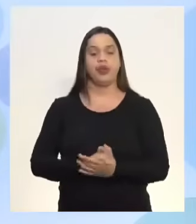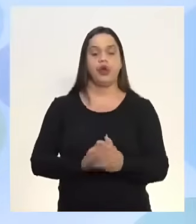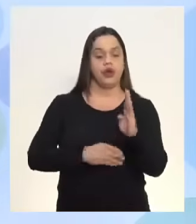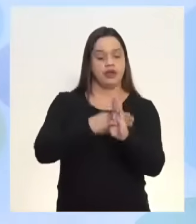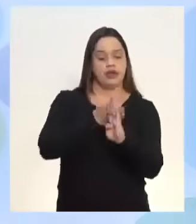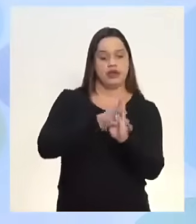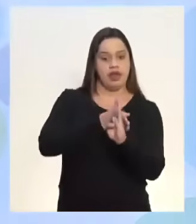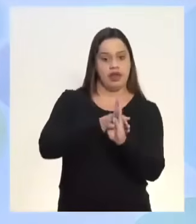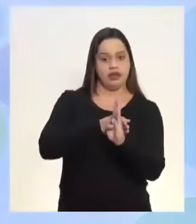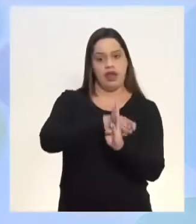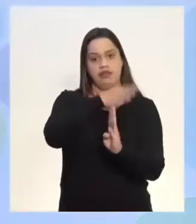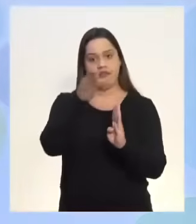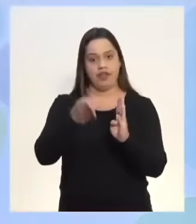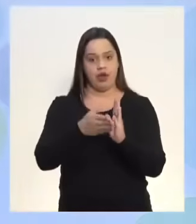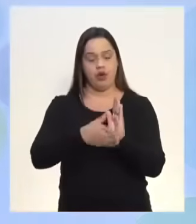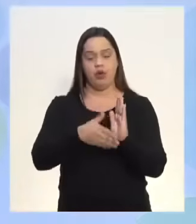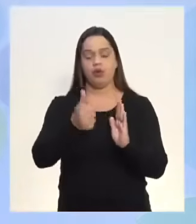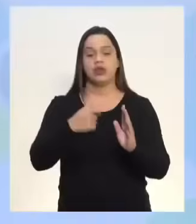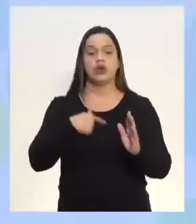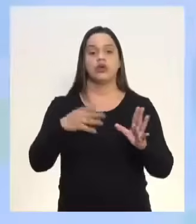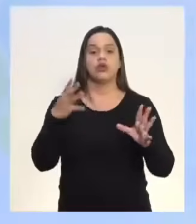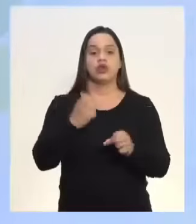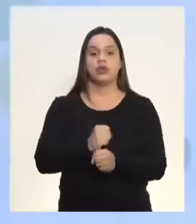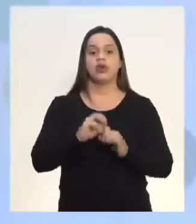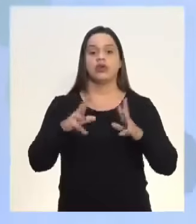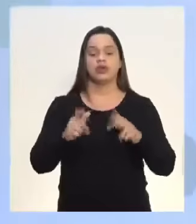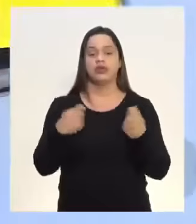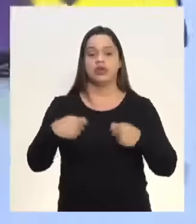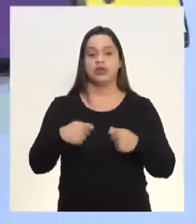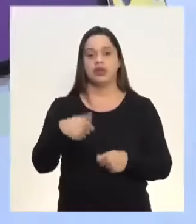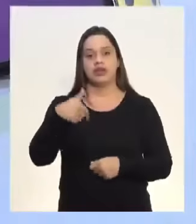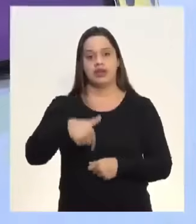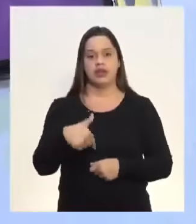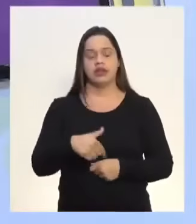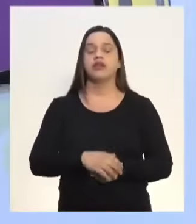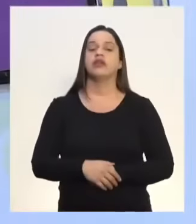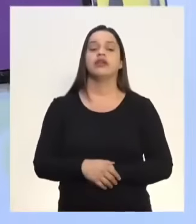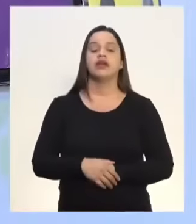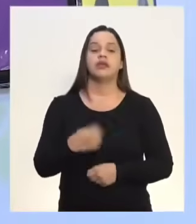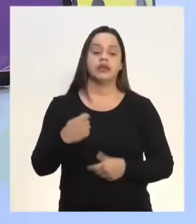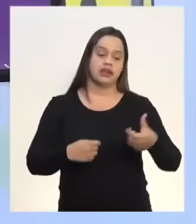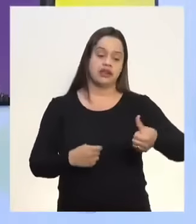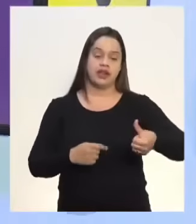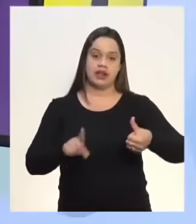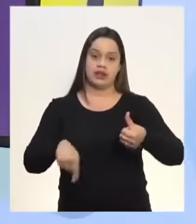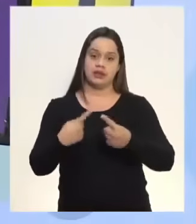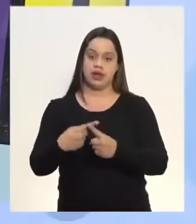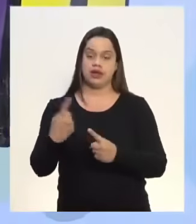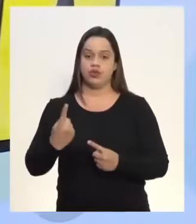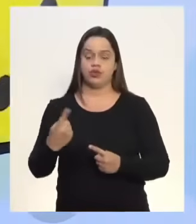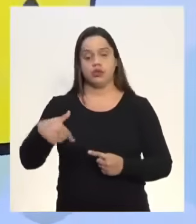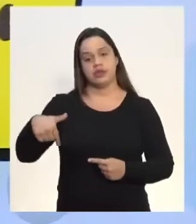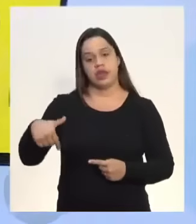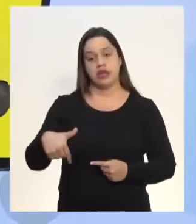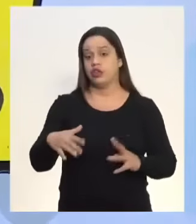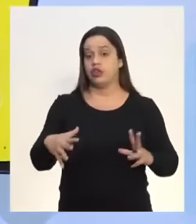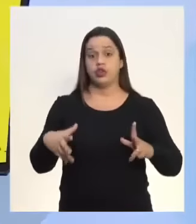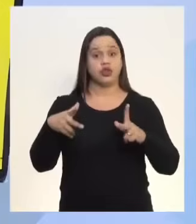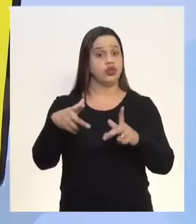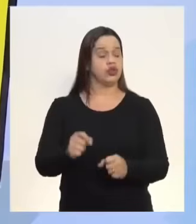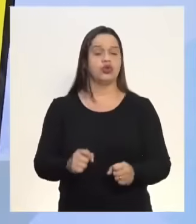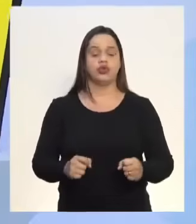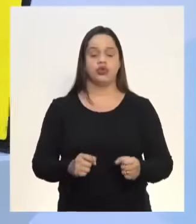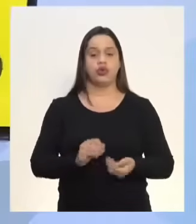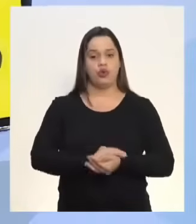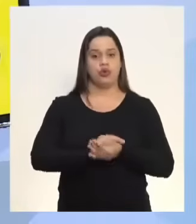sempre tem que dar 7. Ou seja, esses dois lados que eu estou segurando, ó, 6 e 1 dá 7. Isso serve para o dado inteiro ali.